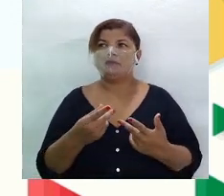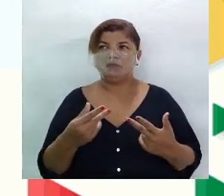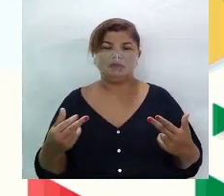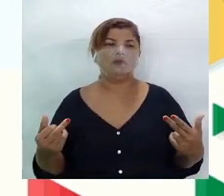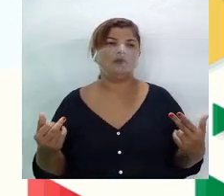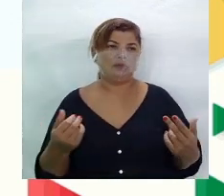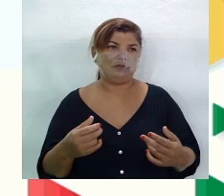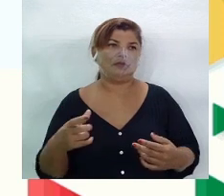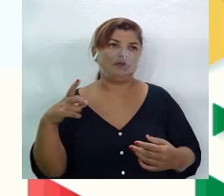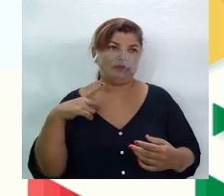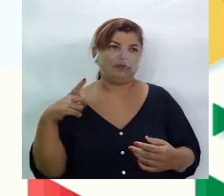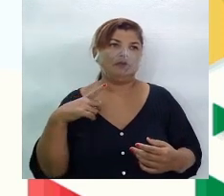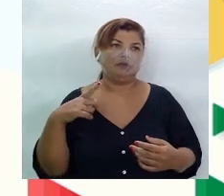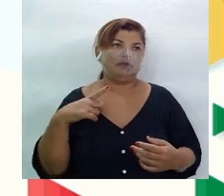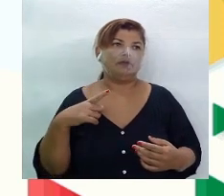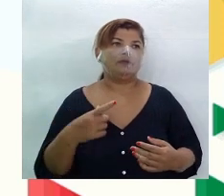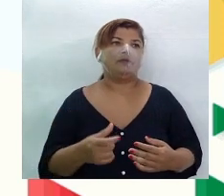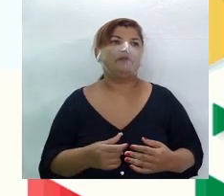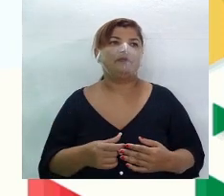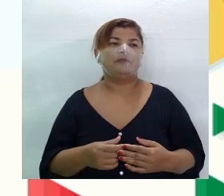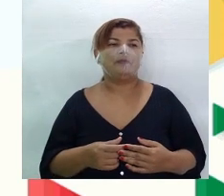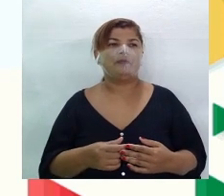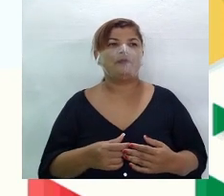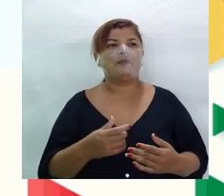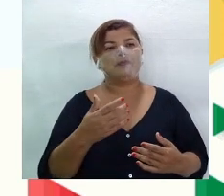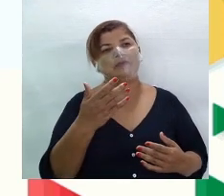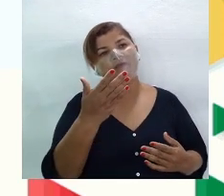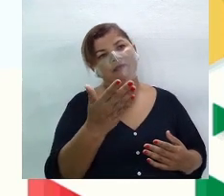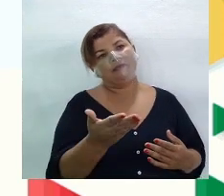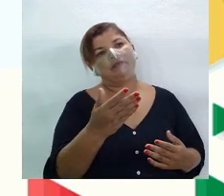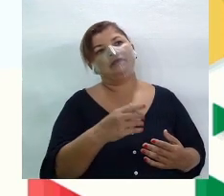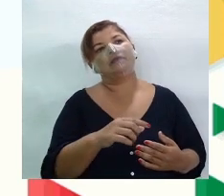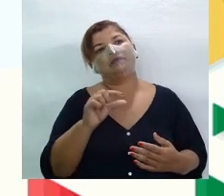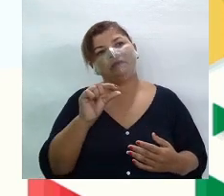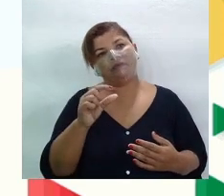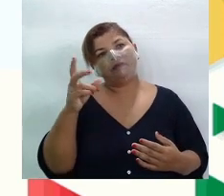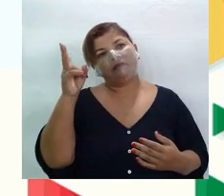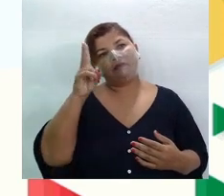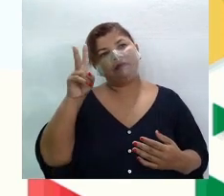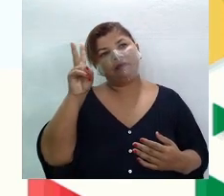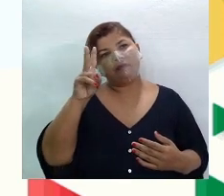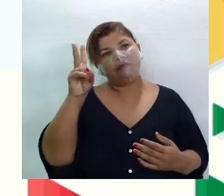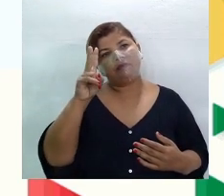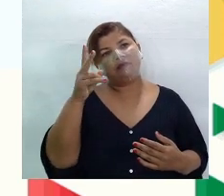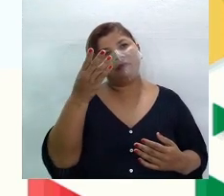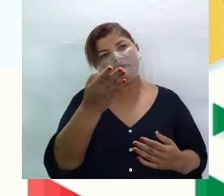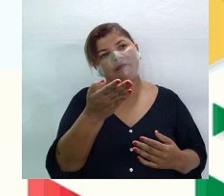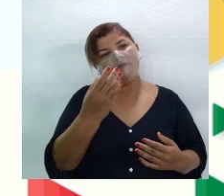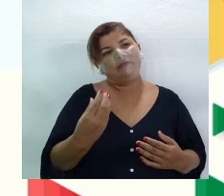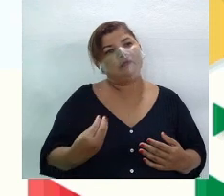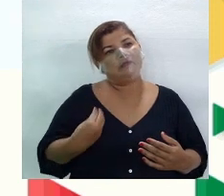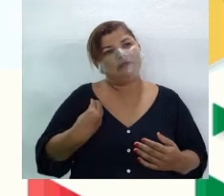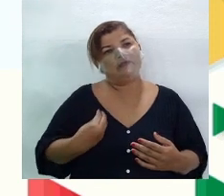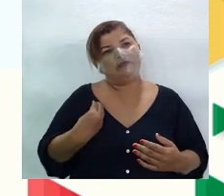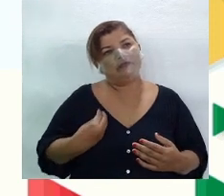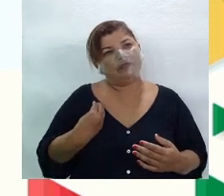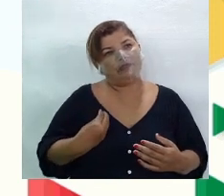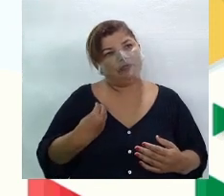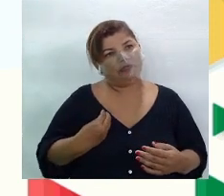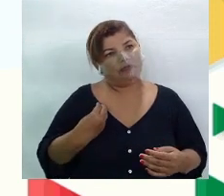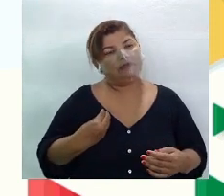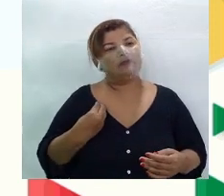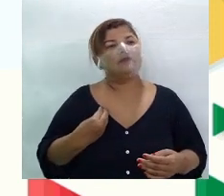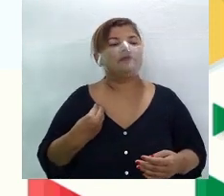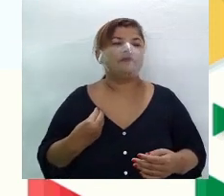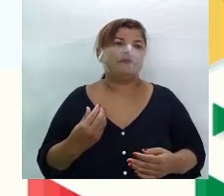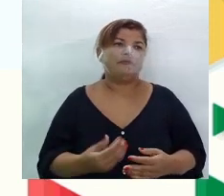isso? Bastante, muitas mesmo, muitas. E temos aqui um pouco da história dele, né? Um pouco da biografia, se assim pode falar. Poderia